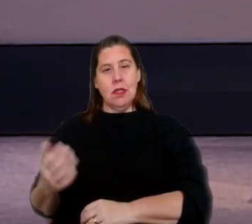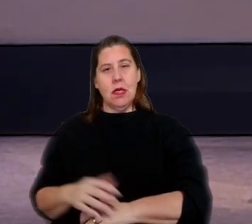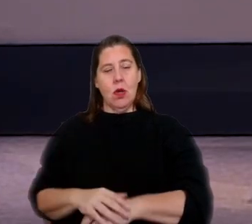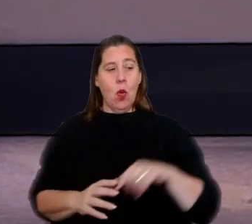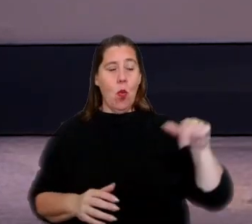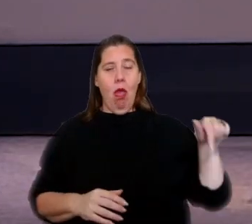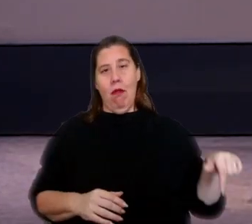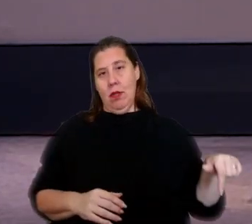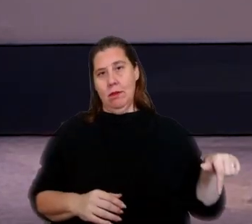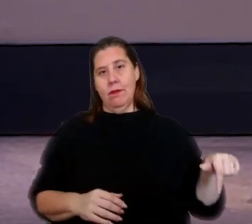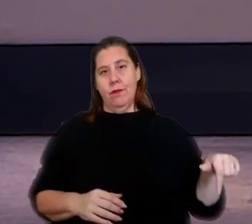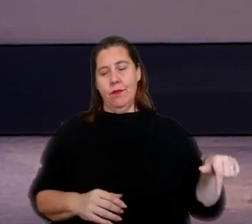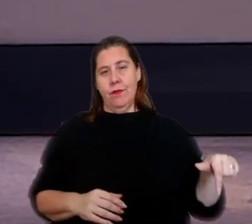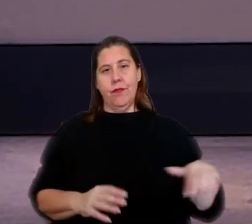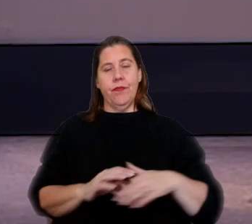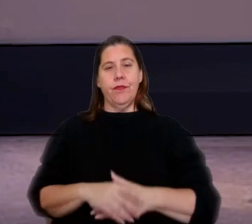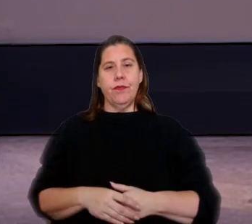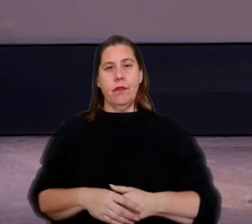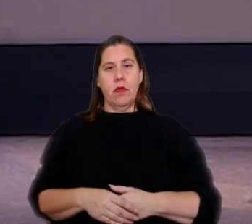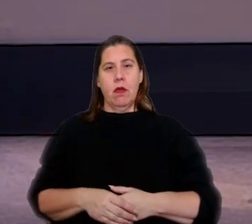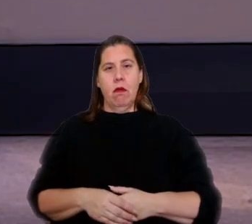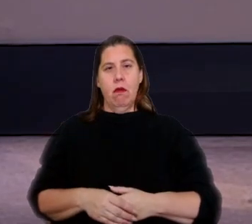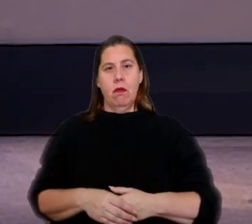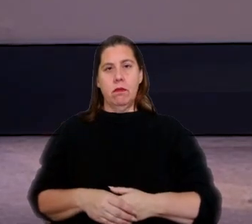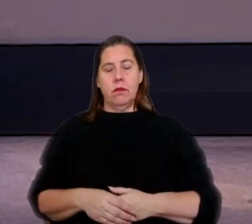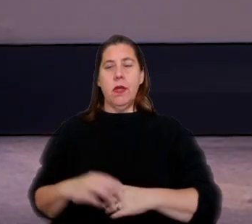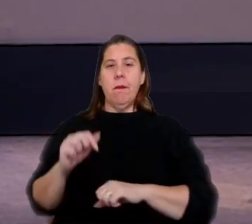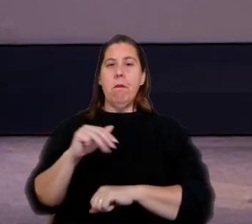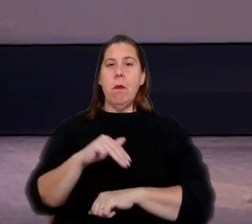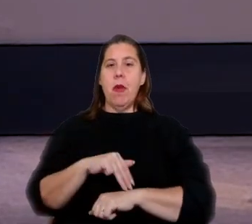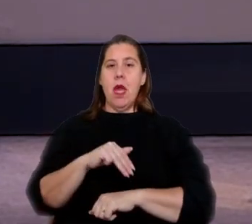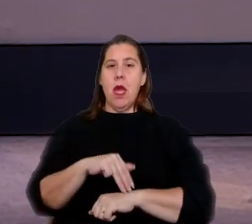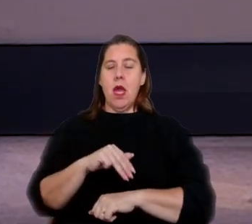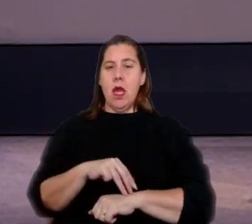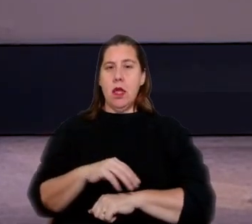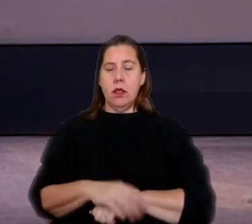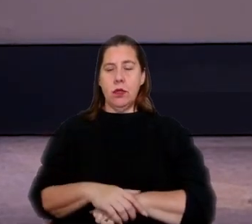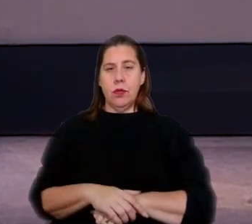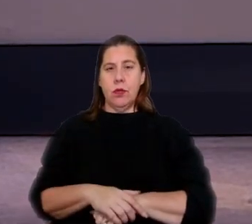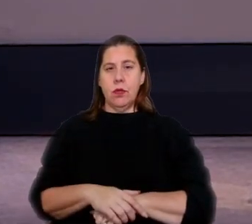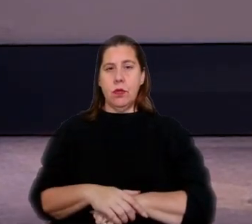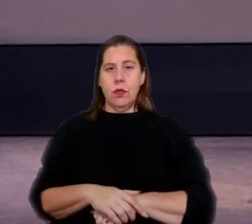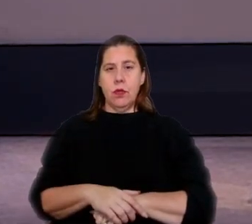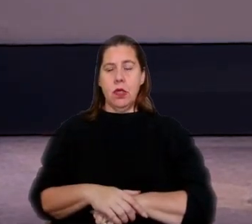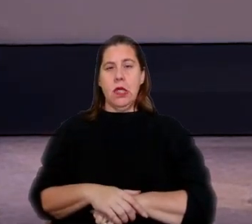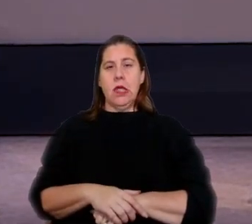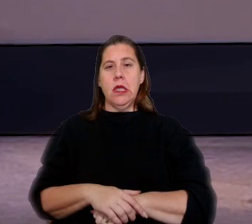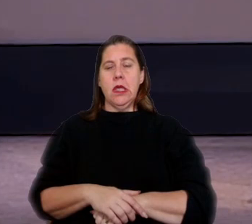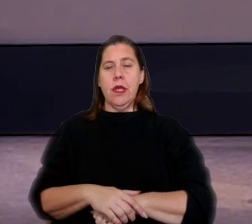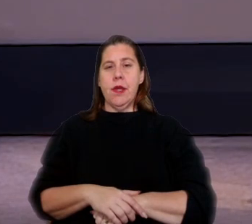o Léo. No momento em que ele pega, tem um momento em que ele pega o oboé e